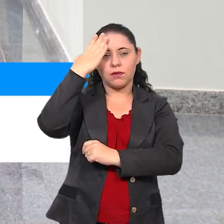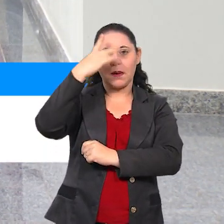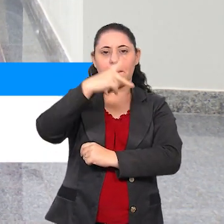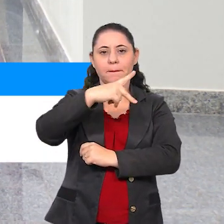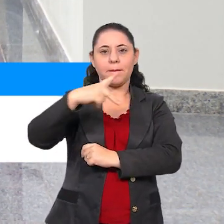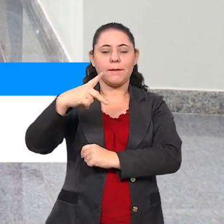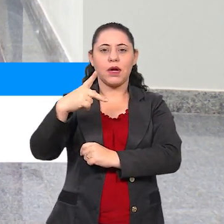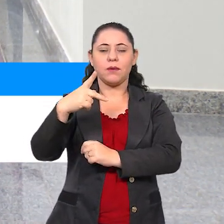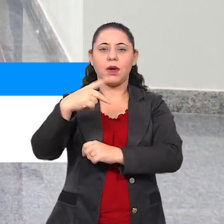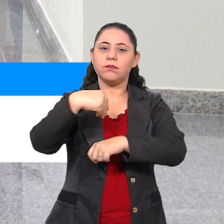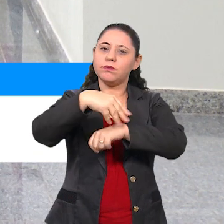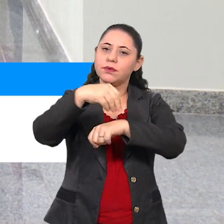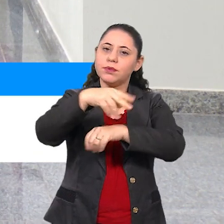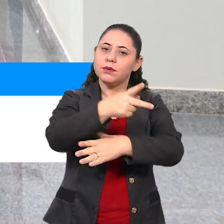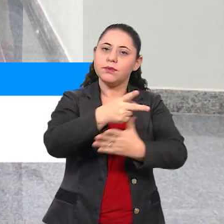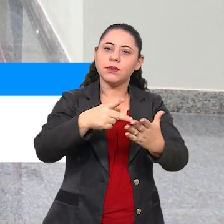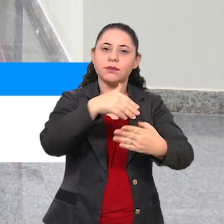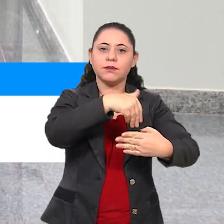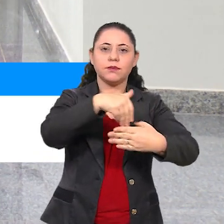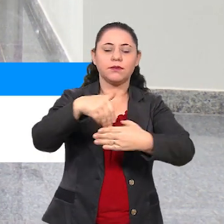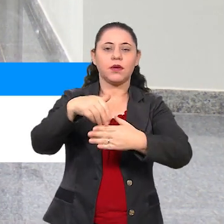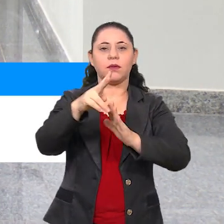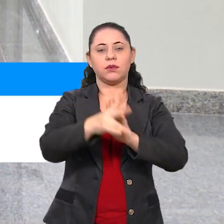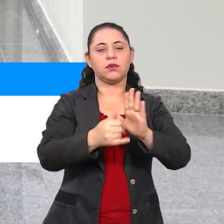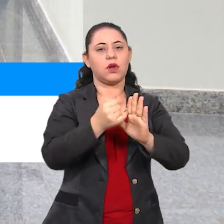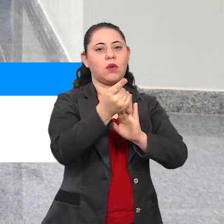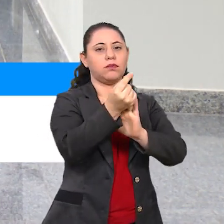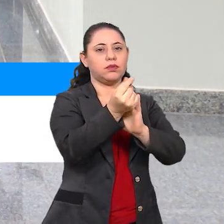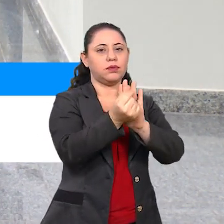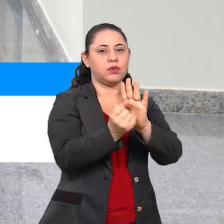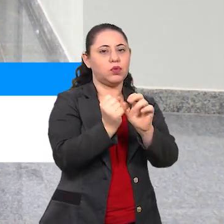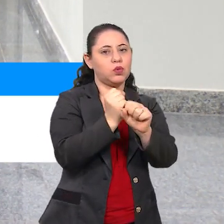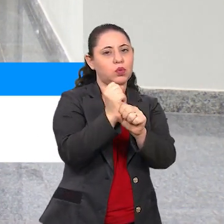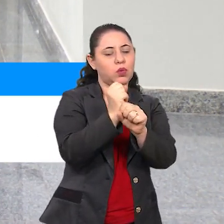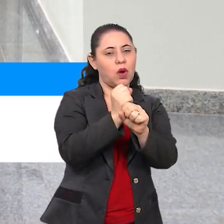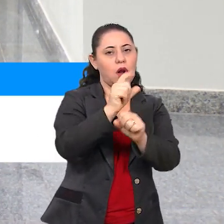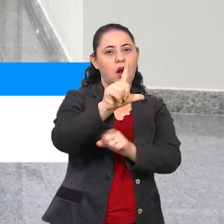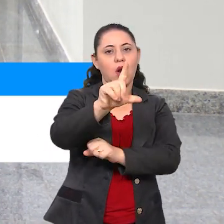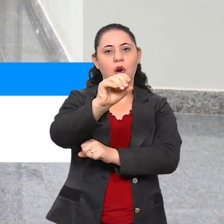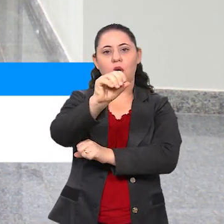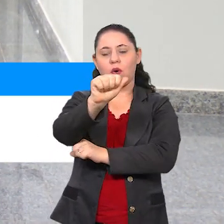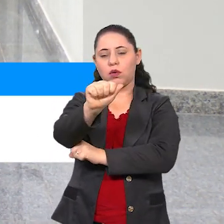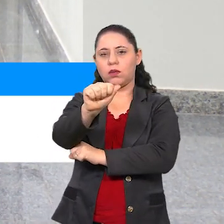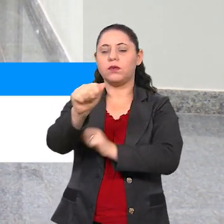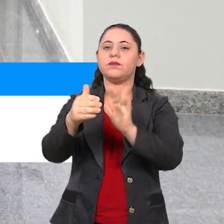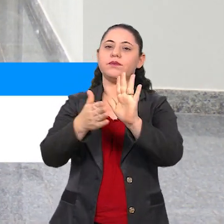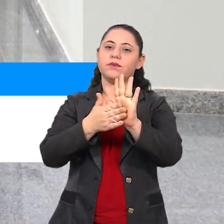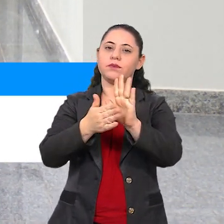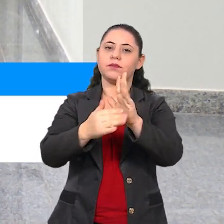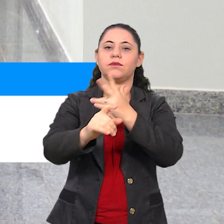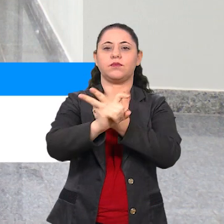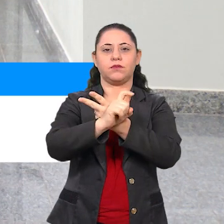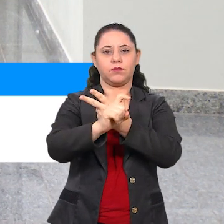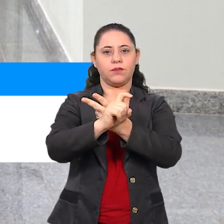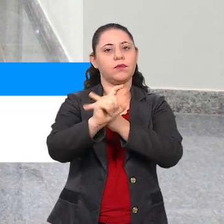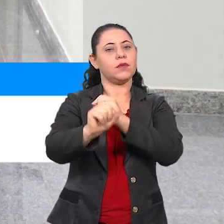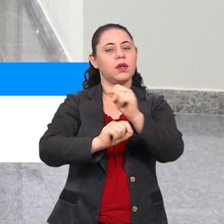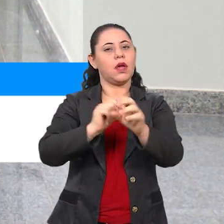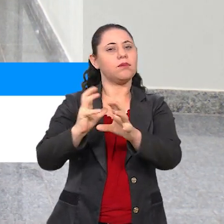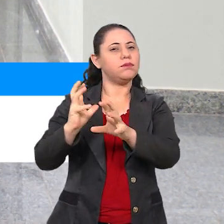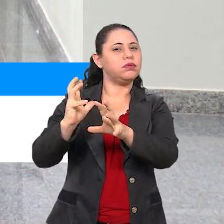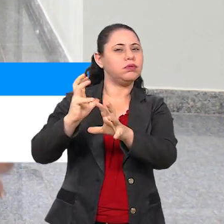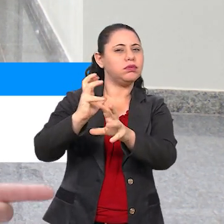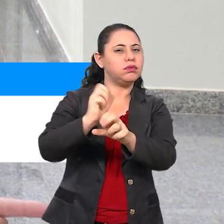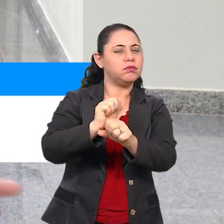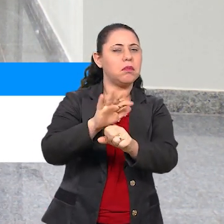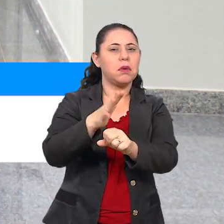Barbosinha, do PP, devolveu parecer favorável ao projeto da Lei Orçamentária Anual, a LOA, de autoria do Poder Executivo, que